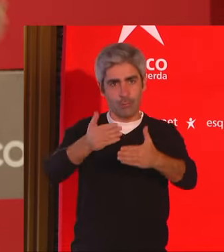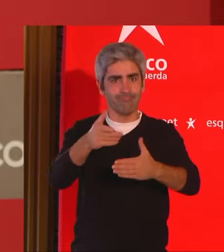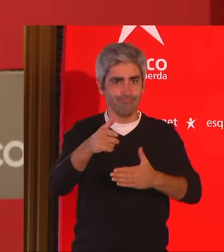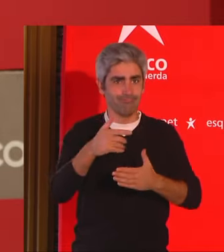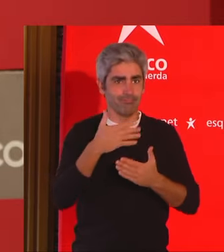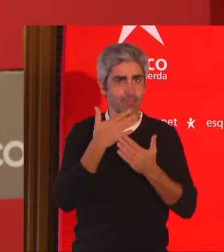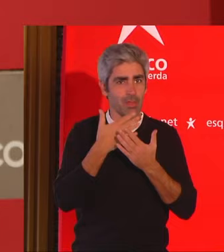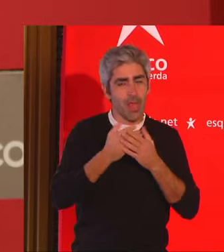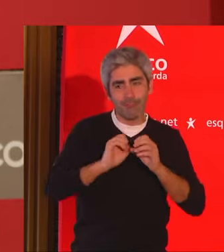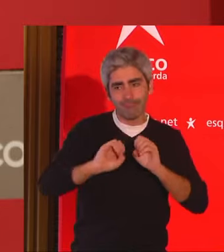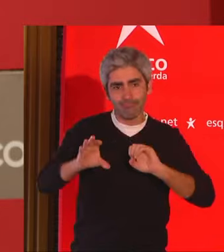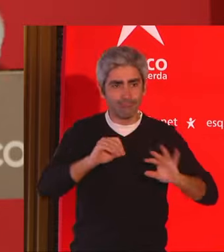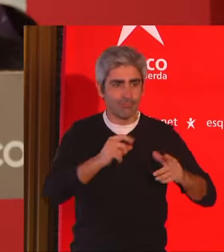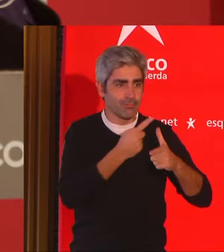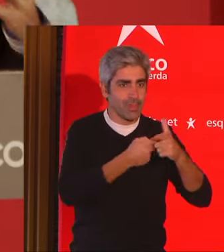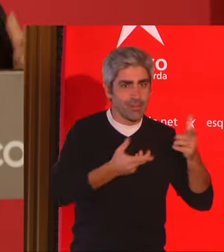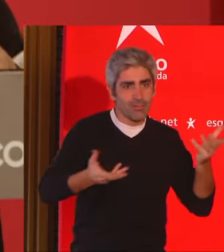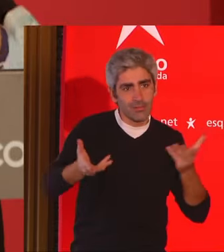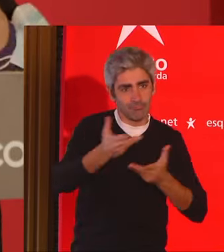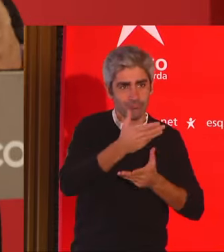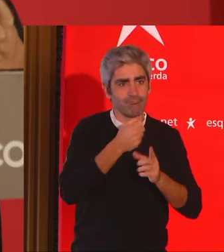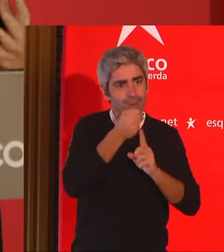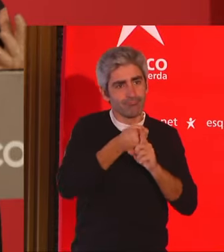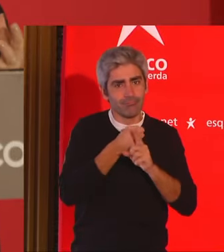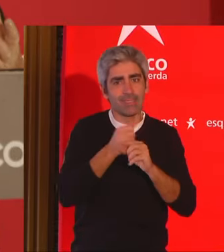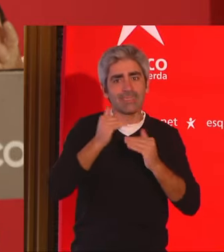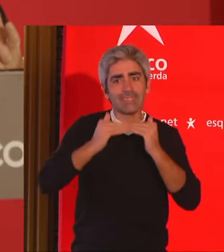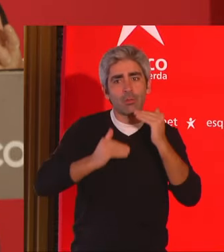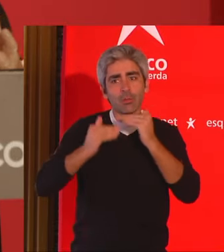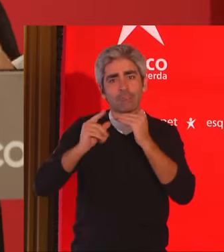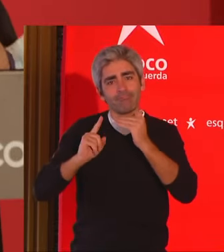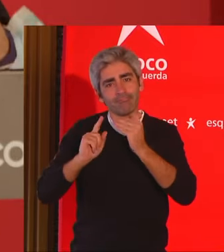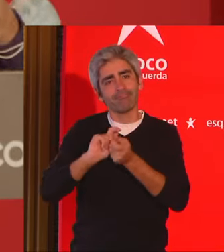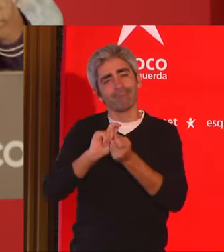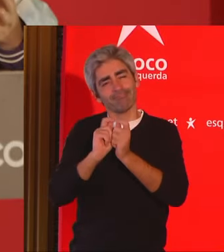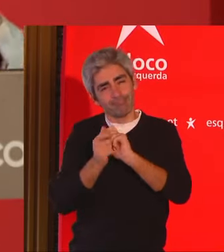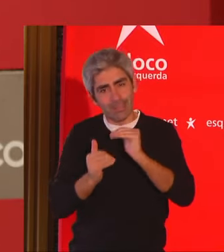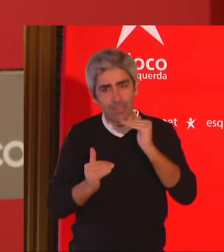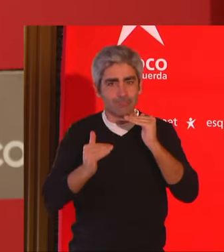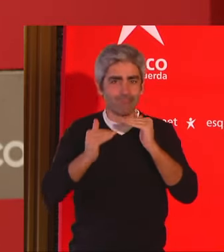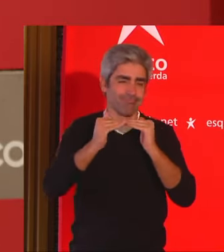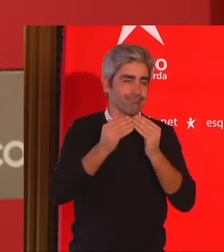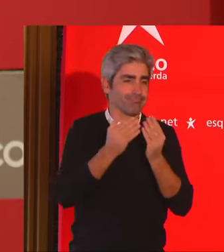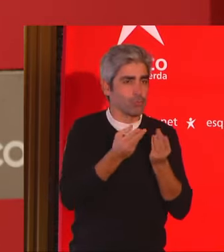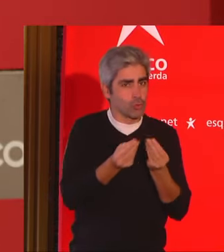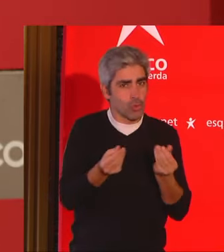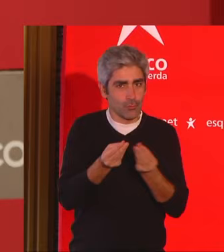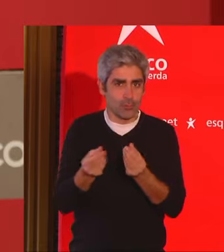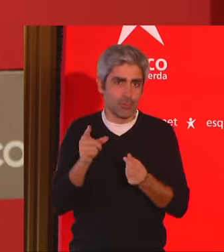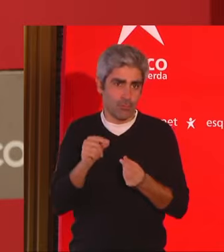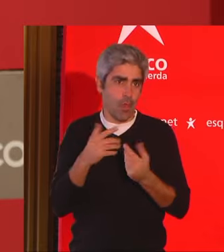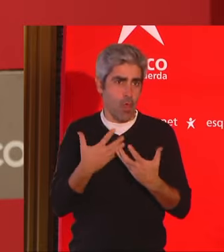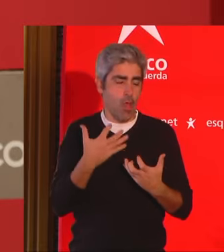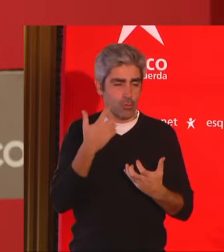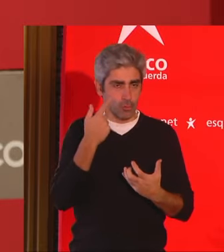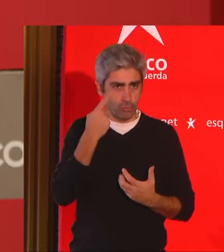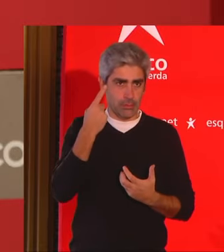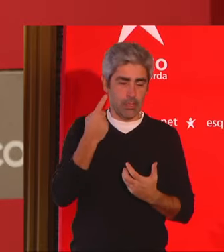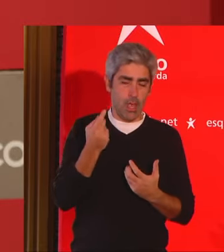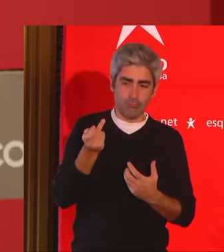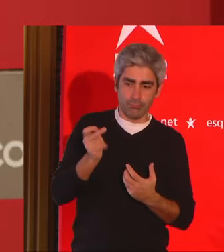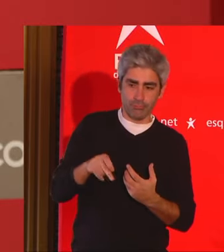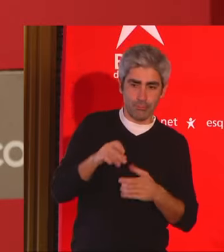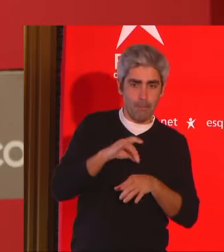processo redistributivo, a combater todo o tipo de desigualdades, e em particular, por exemplo, as que avultam agora com a